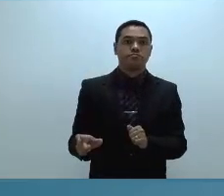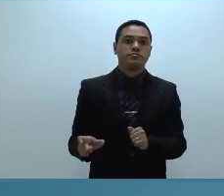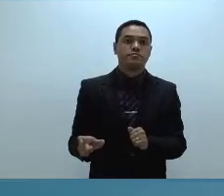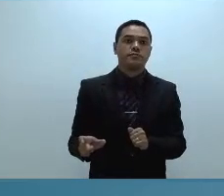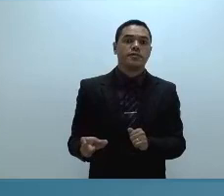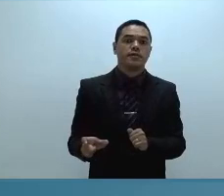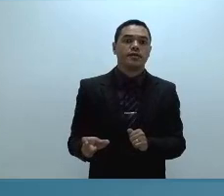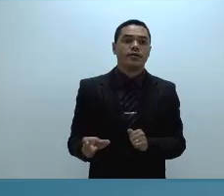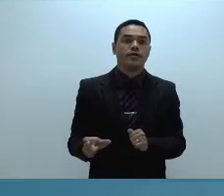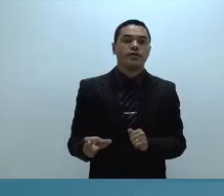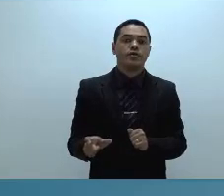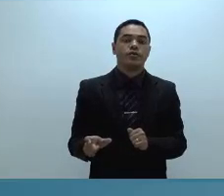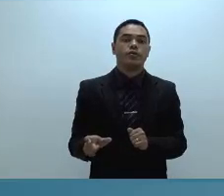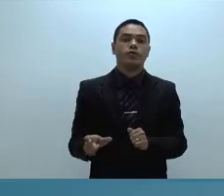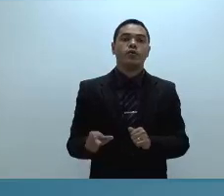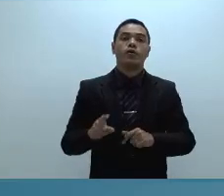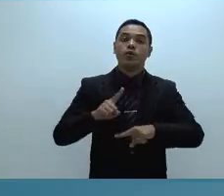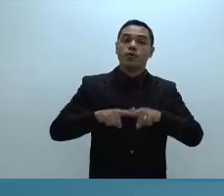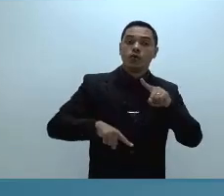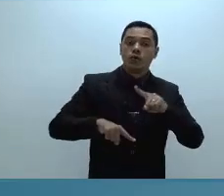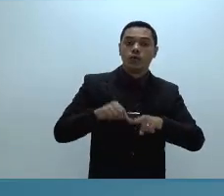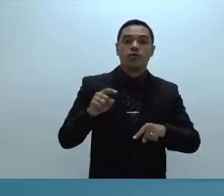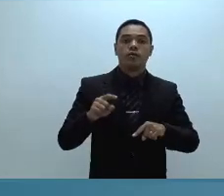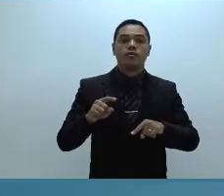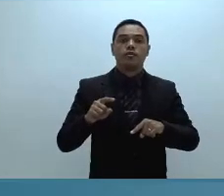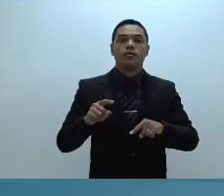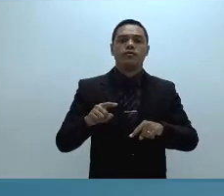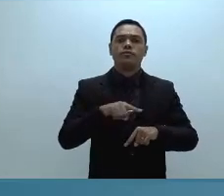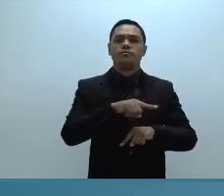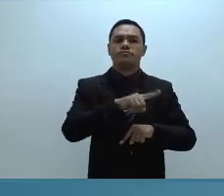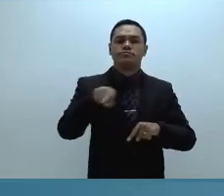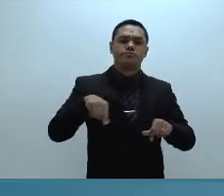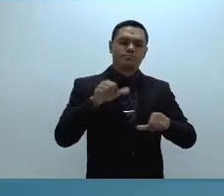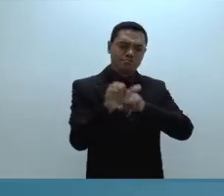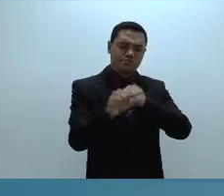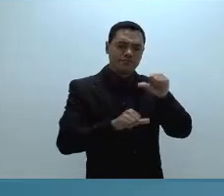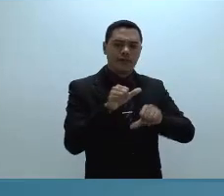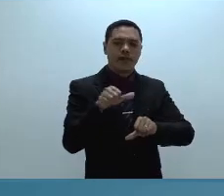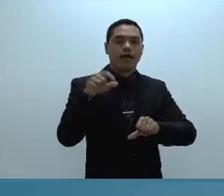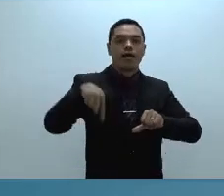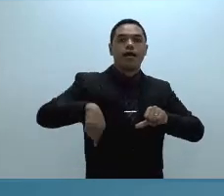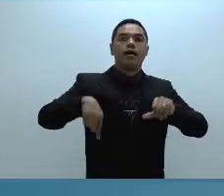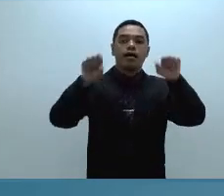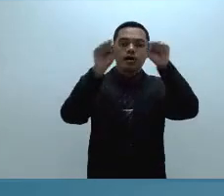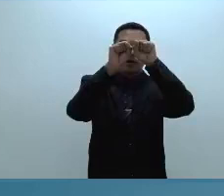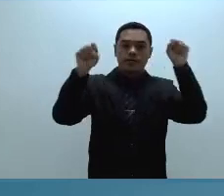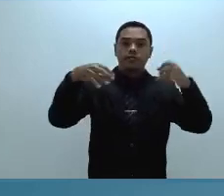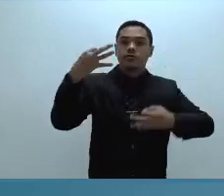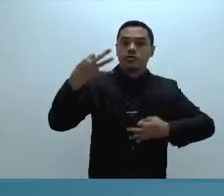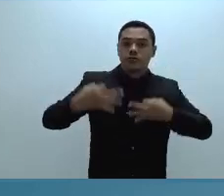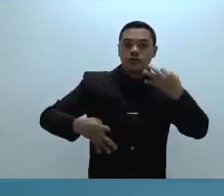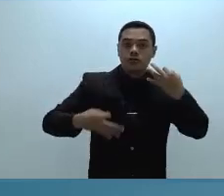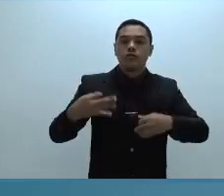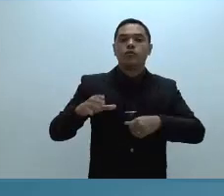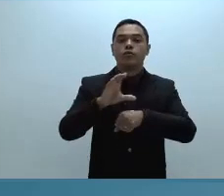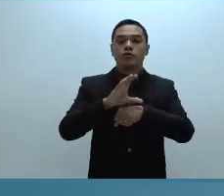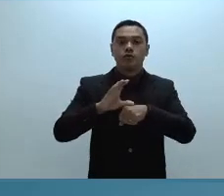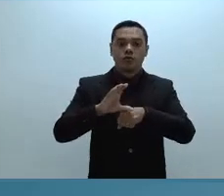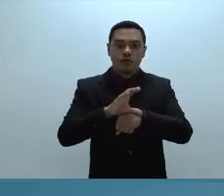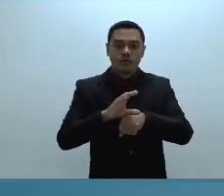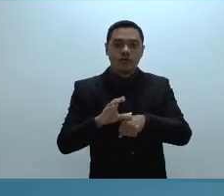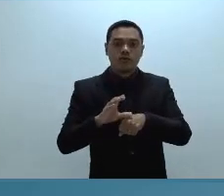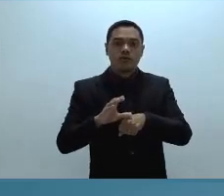fora objeto de retratação por essa Igreja Corte, tendo sido substituída pela decisão